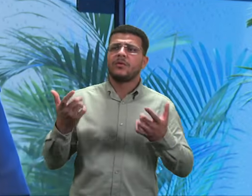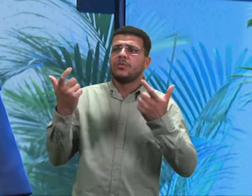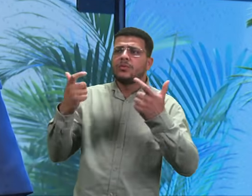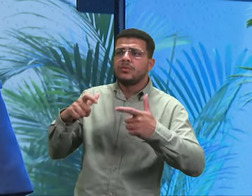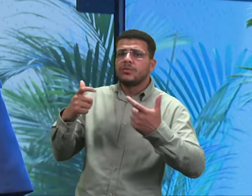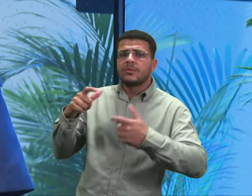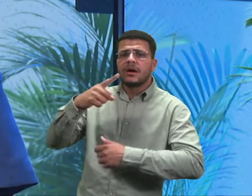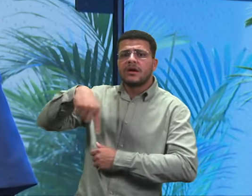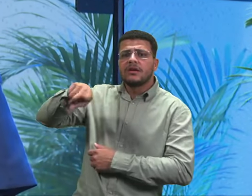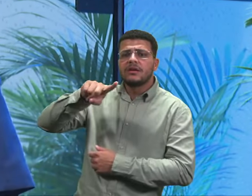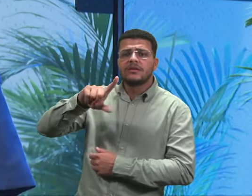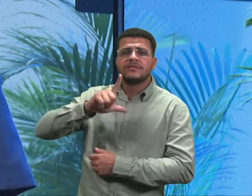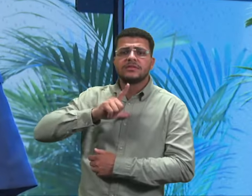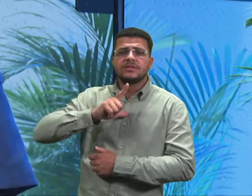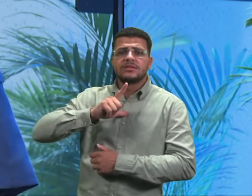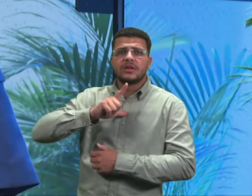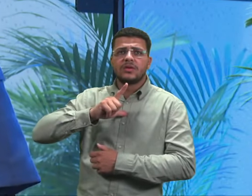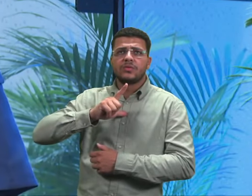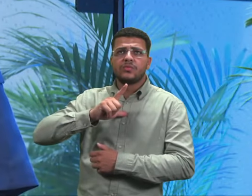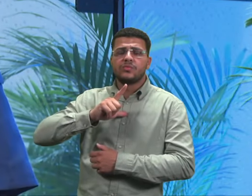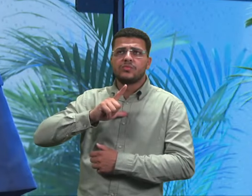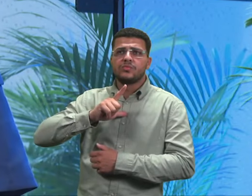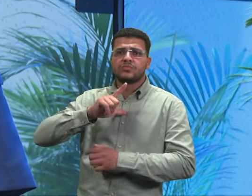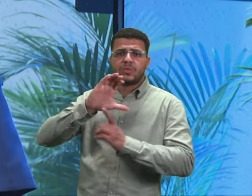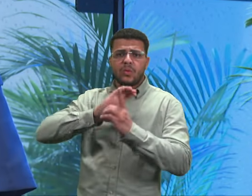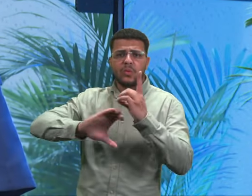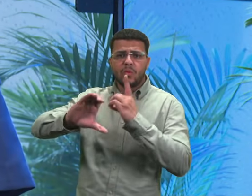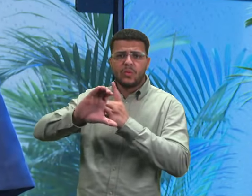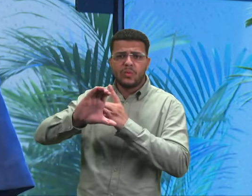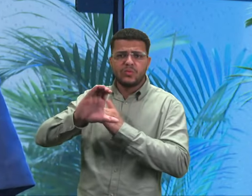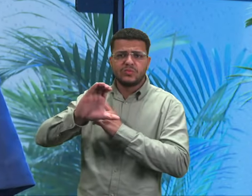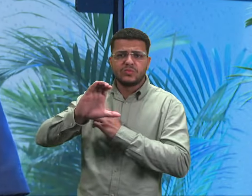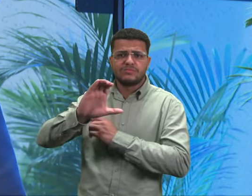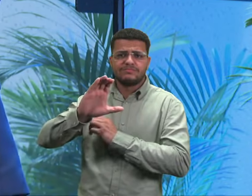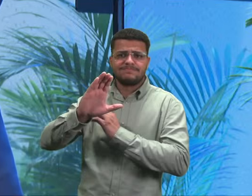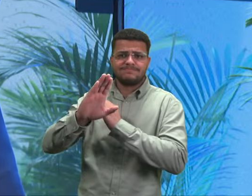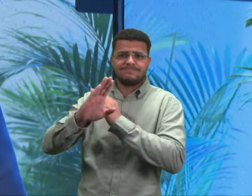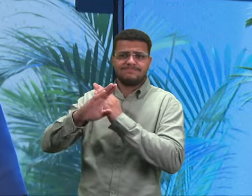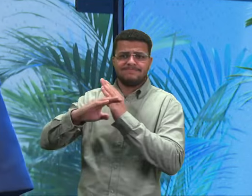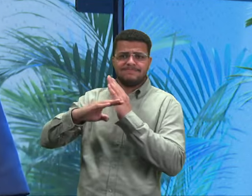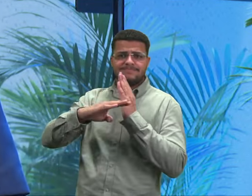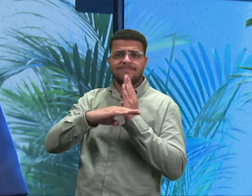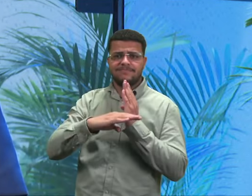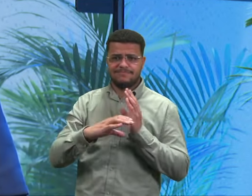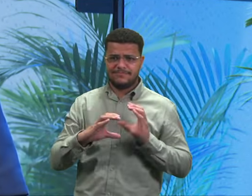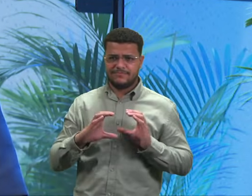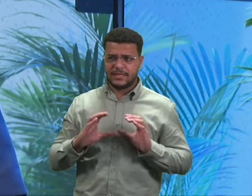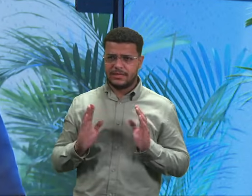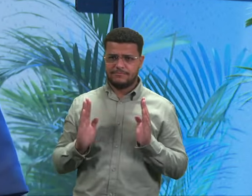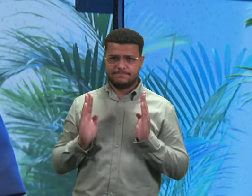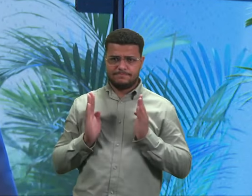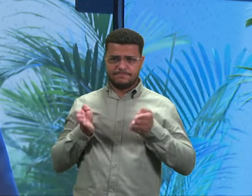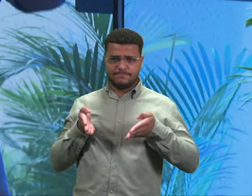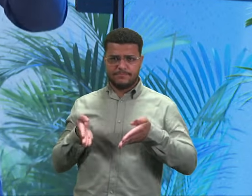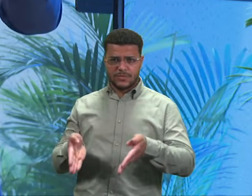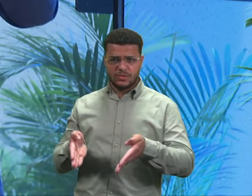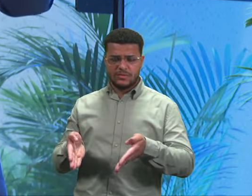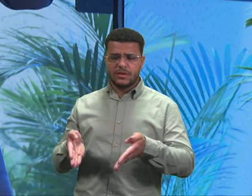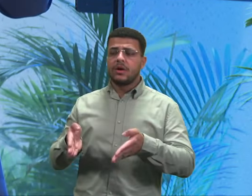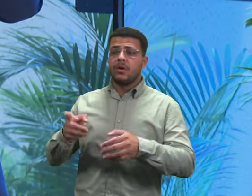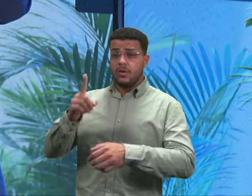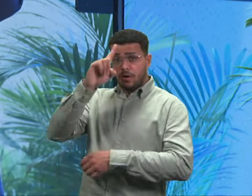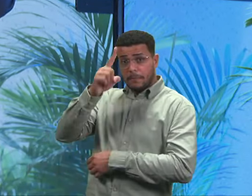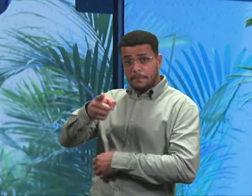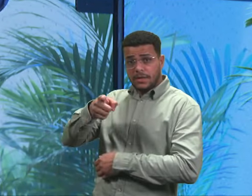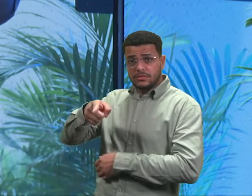lugar onde há um culto fúnebre pela perda de alguém e ouvir Jesus dizendo: filho, eu te mando, levanta?